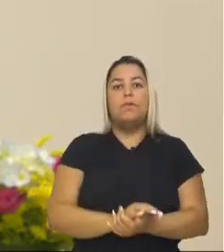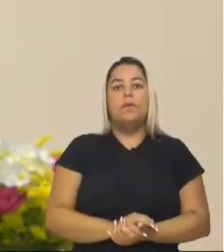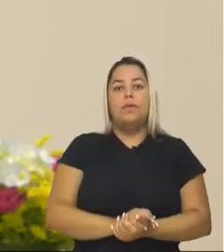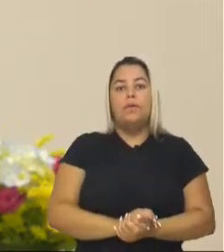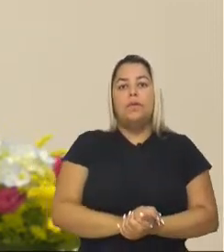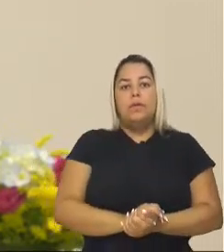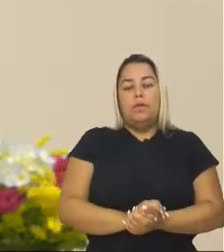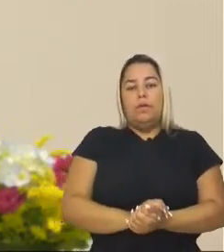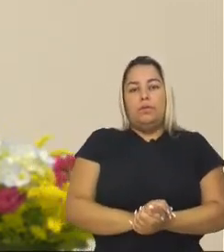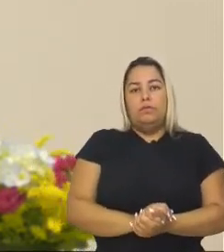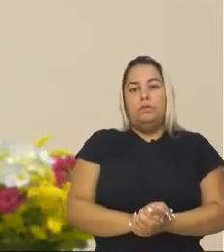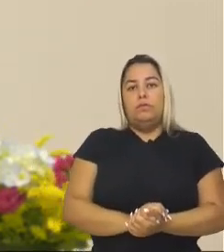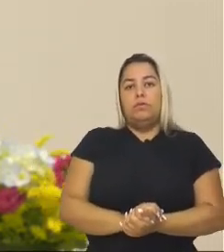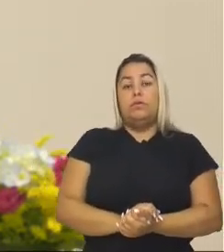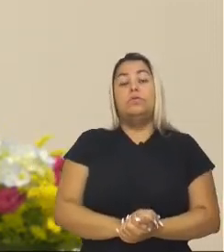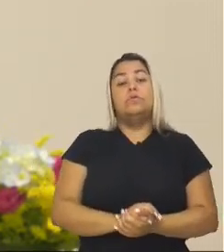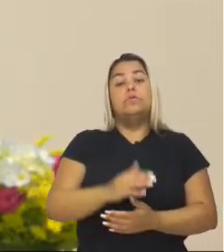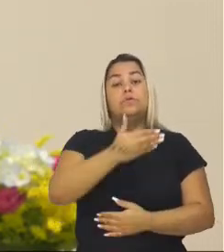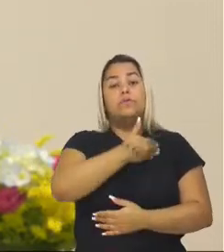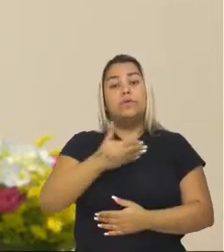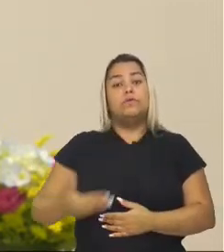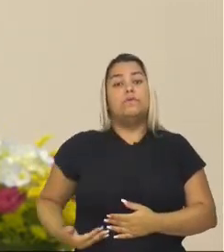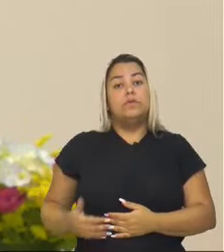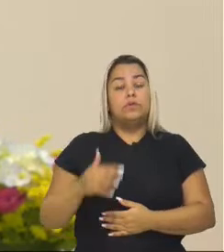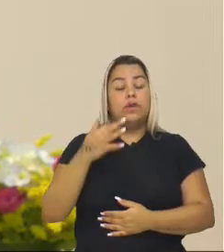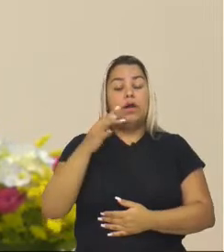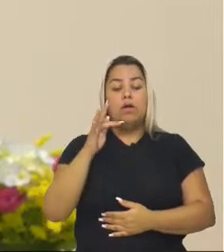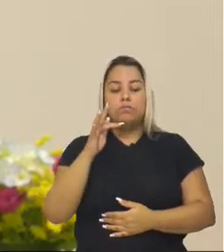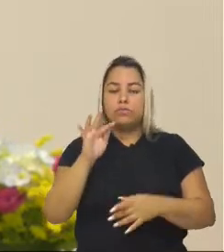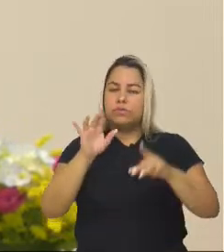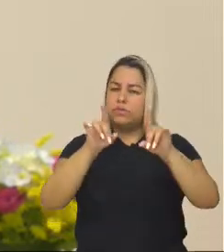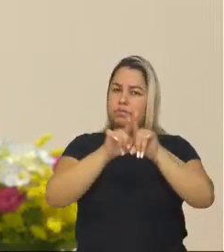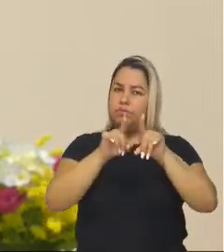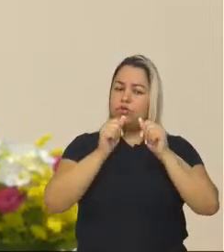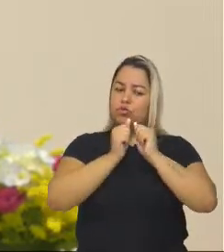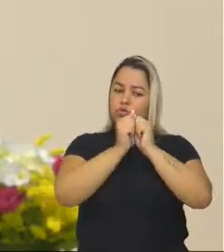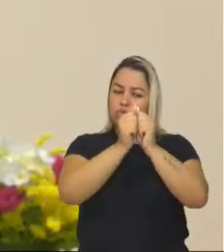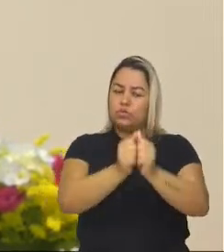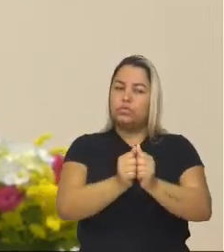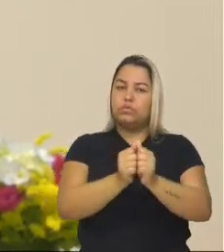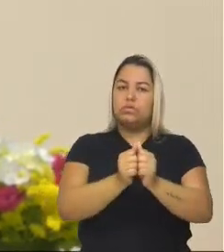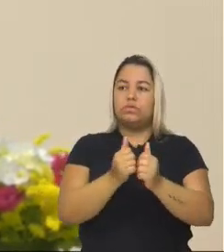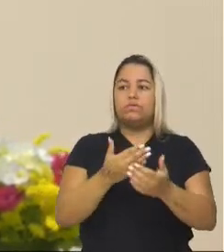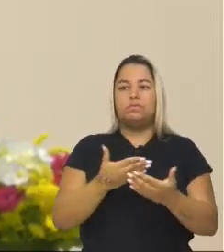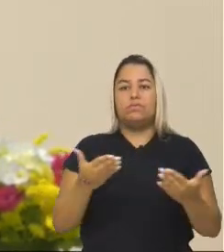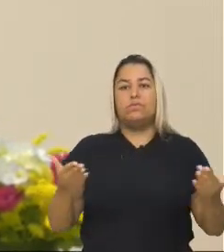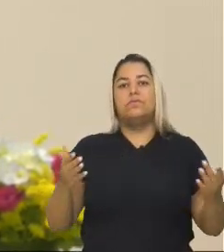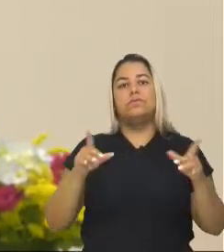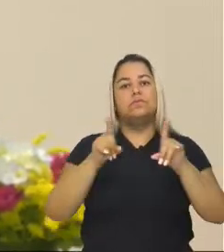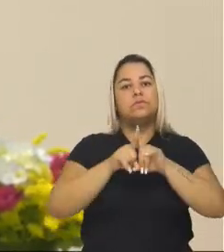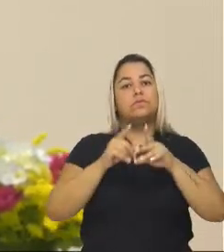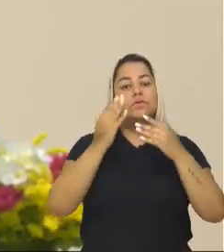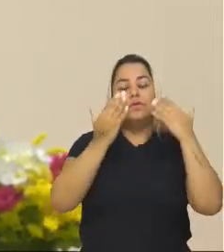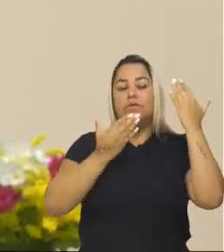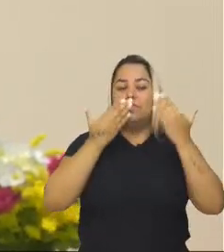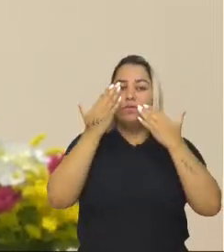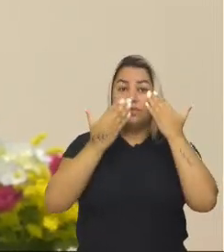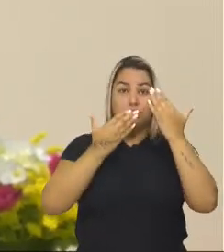também do governo federal, que juntos e juntas e juntos com o Conselho Federal de